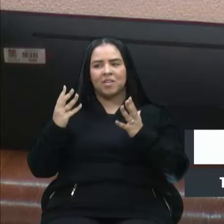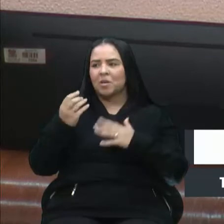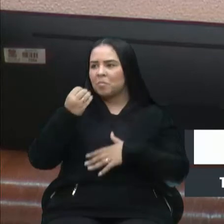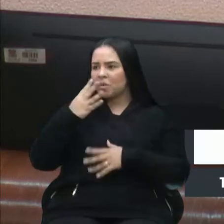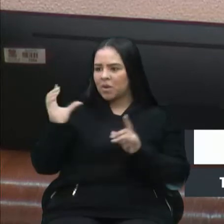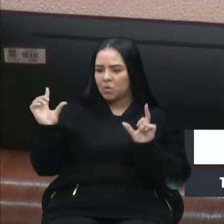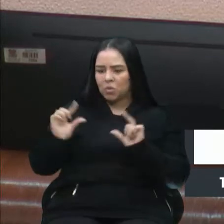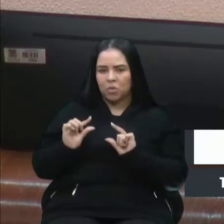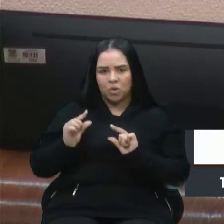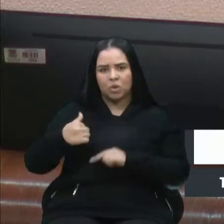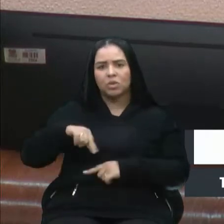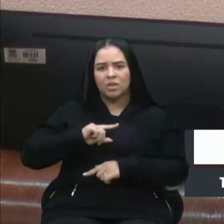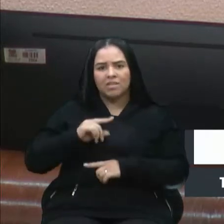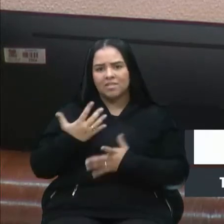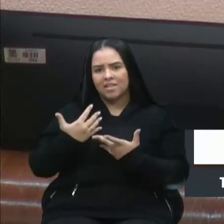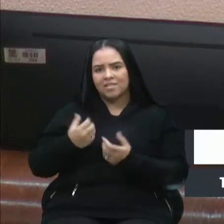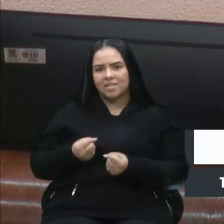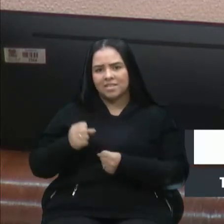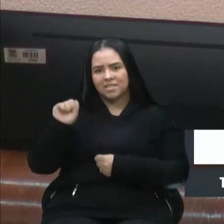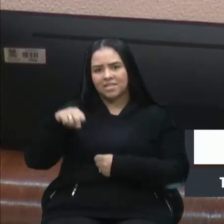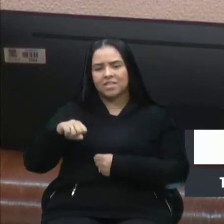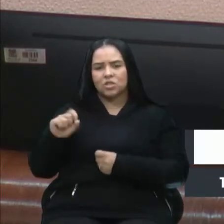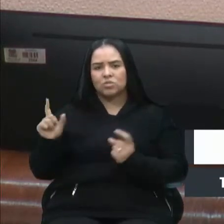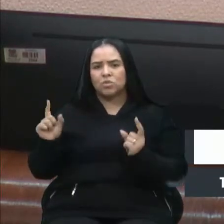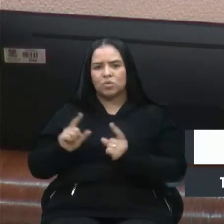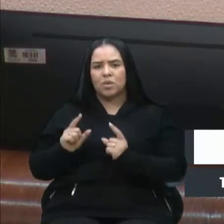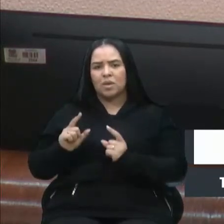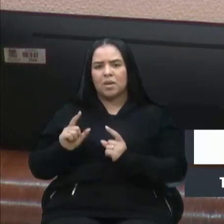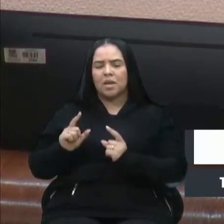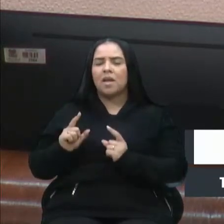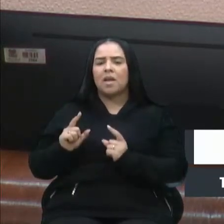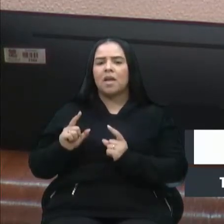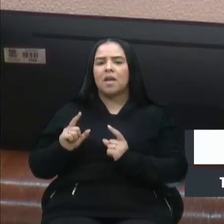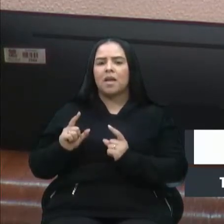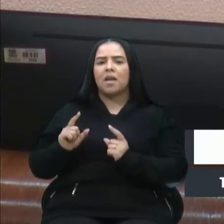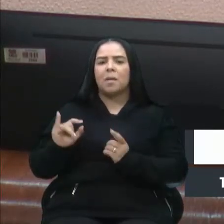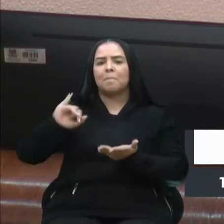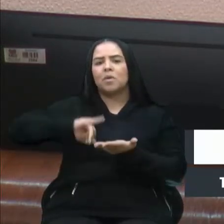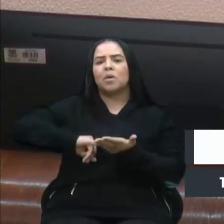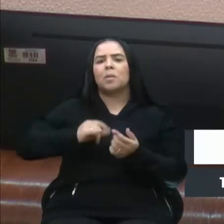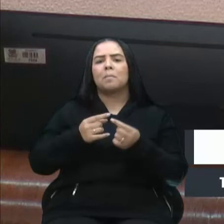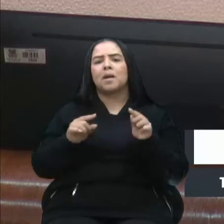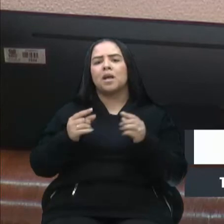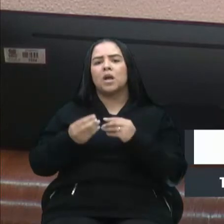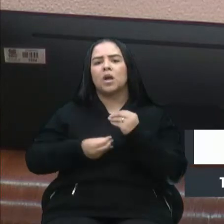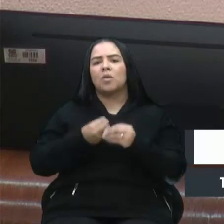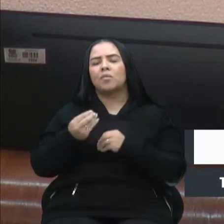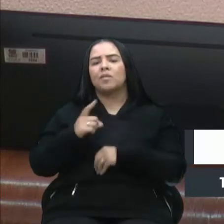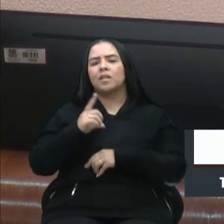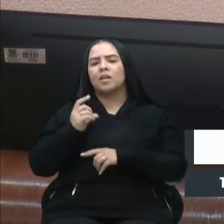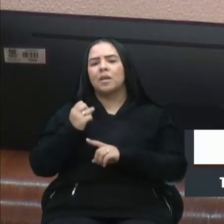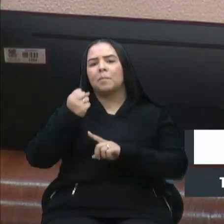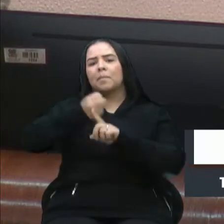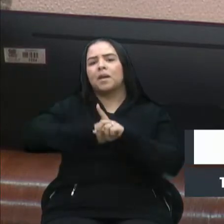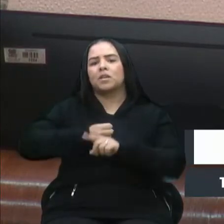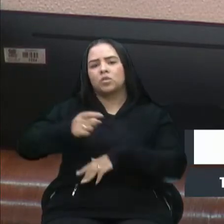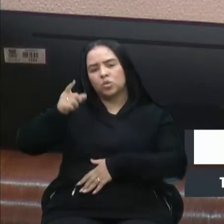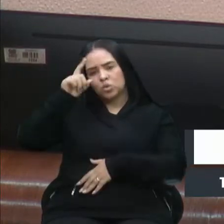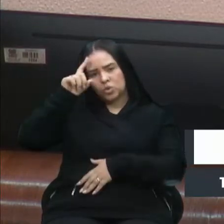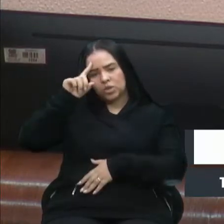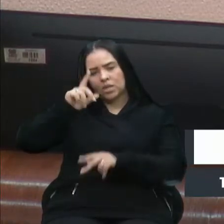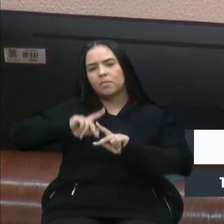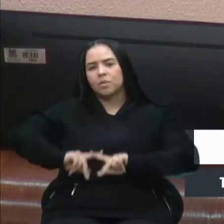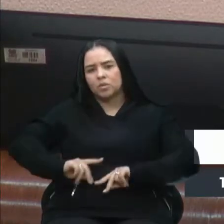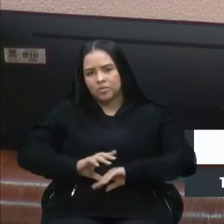né Todos nós somos a favor da redução de impostos Mas por outro lado de que forma isso vai impactar no dia a dia das pessoas